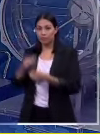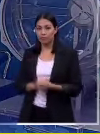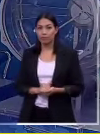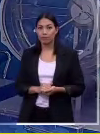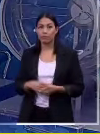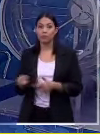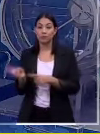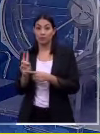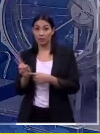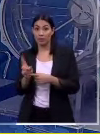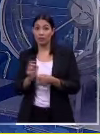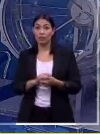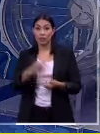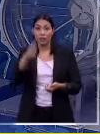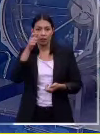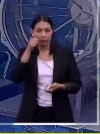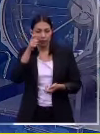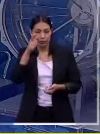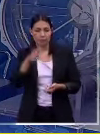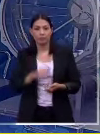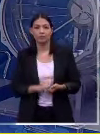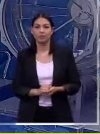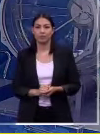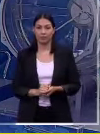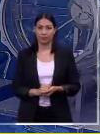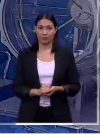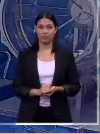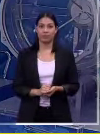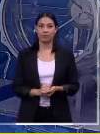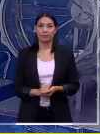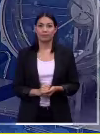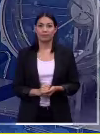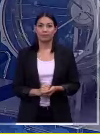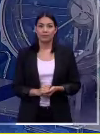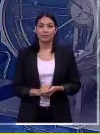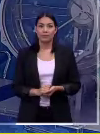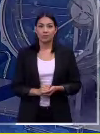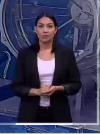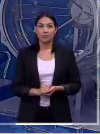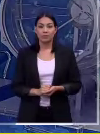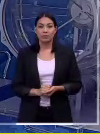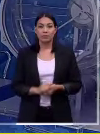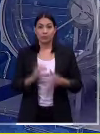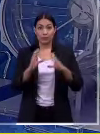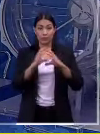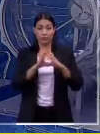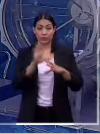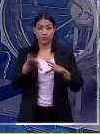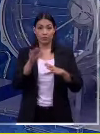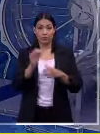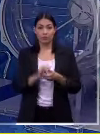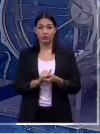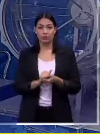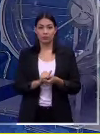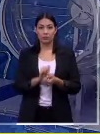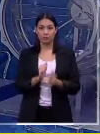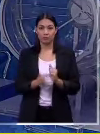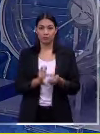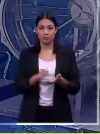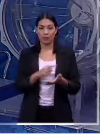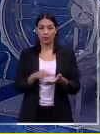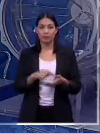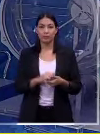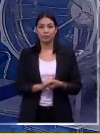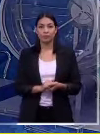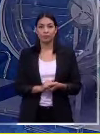auditoras populares, Helena e Mona Lisa. As bolas sorteadas na Time Mania serão colocadas